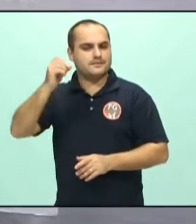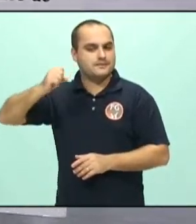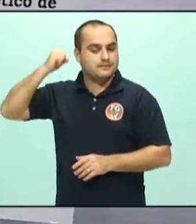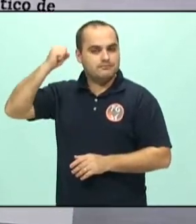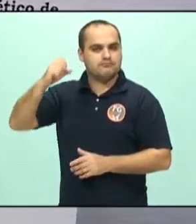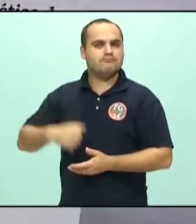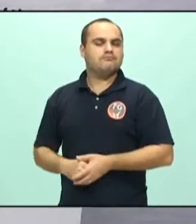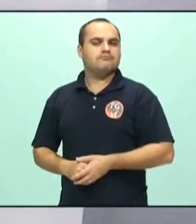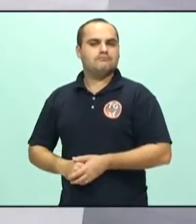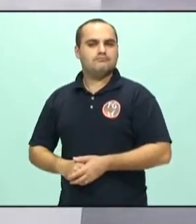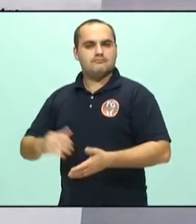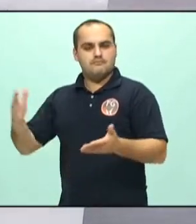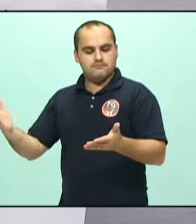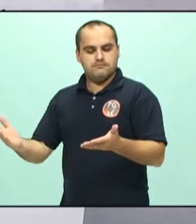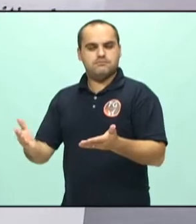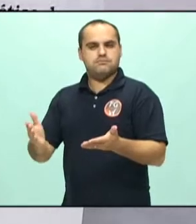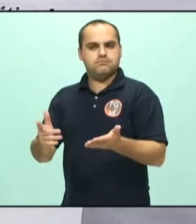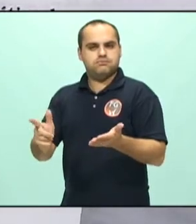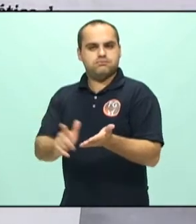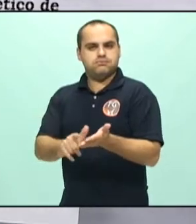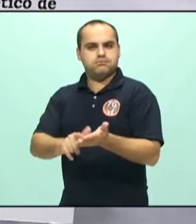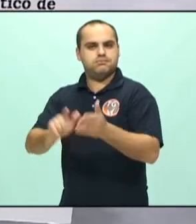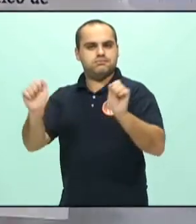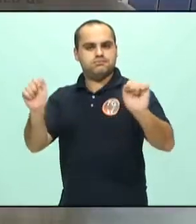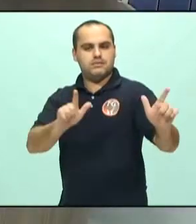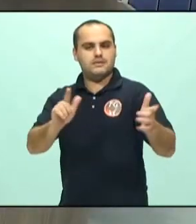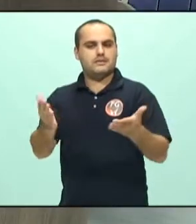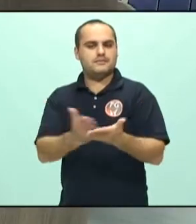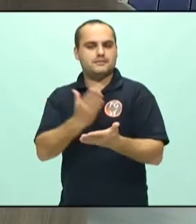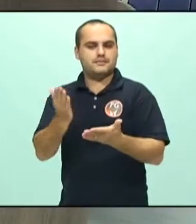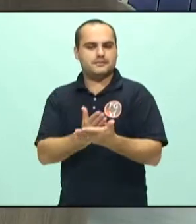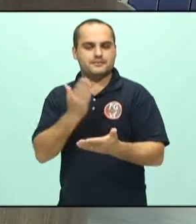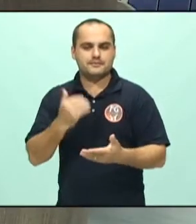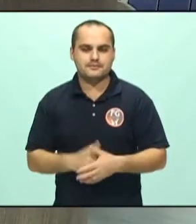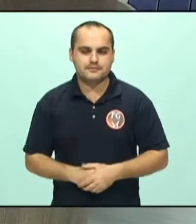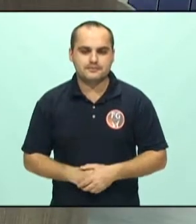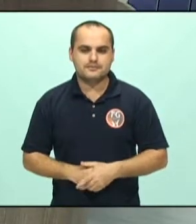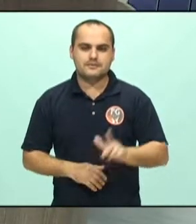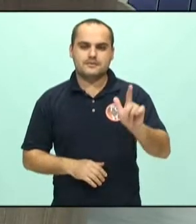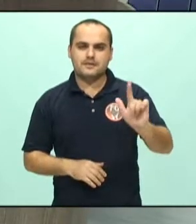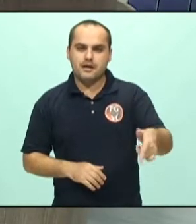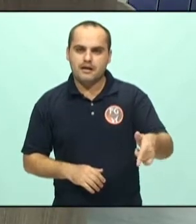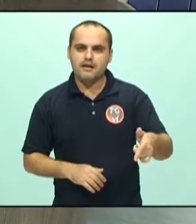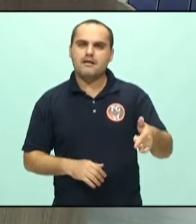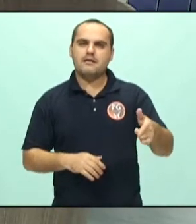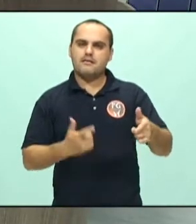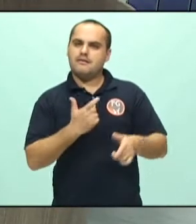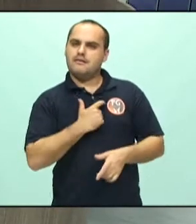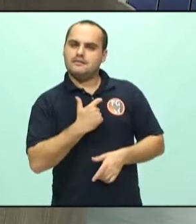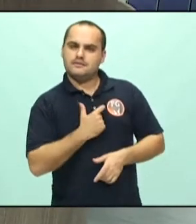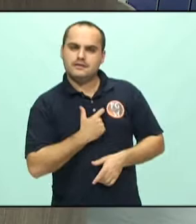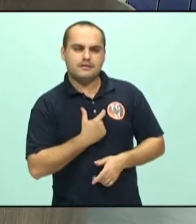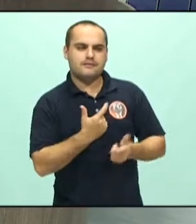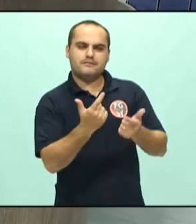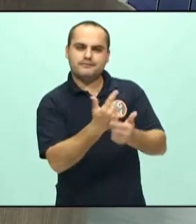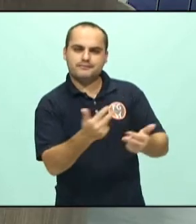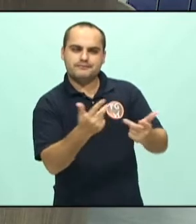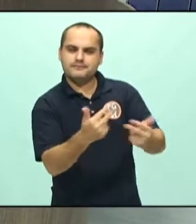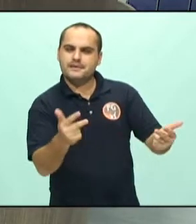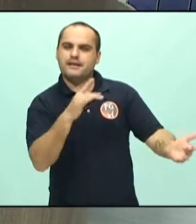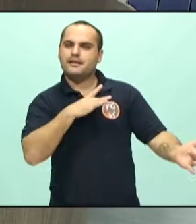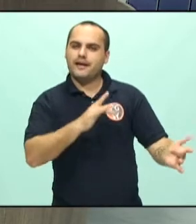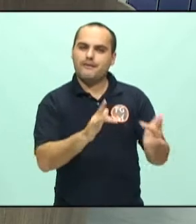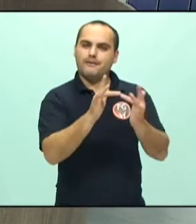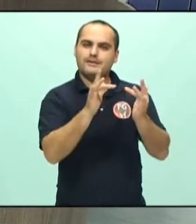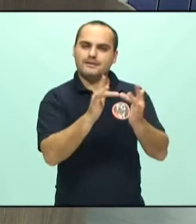folder, é o gênero slide que eles vão precisar organizar para apresentar, é o gênero crachá, e assim eles vão tendo contato com esses